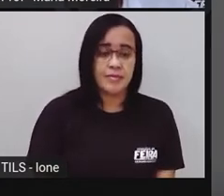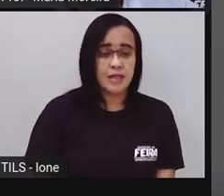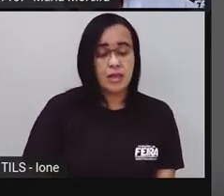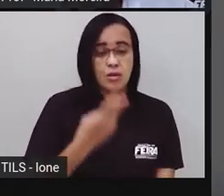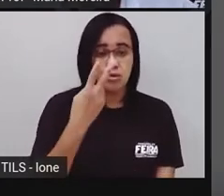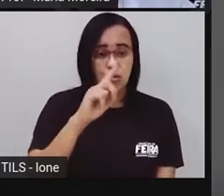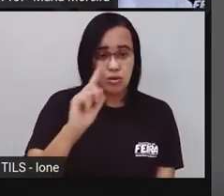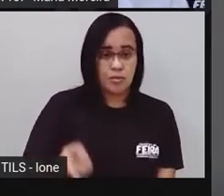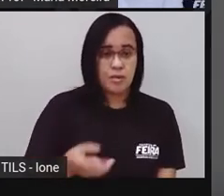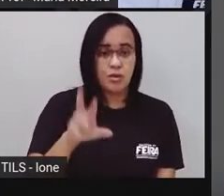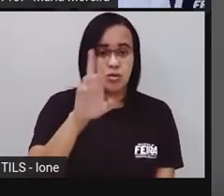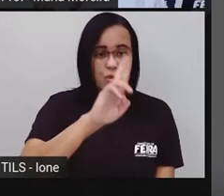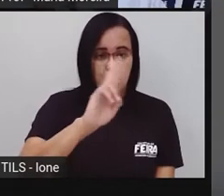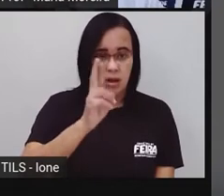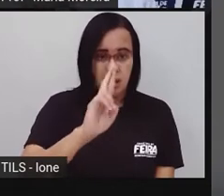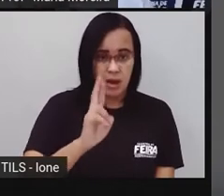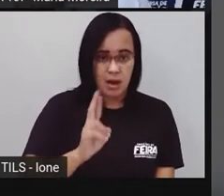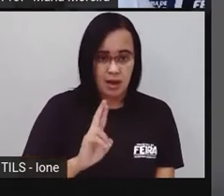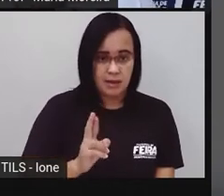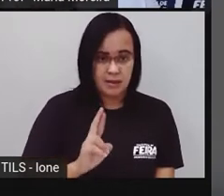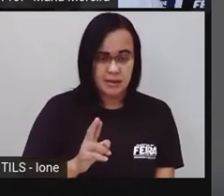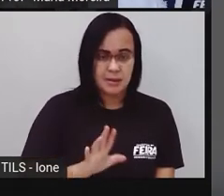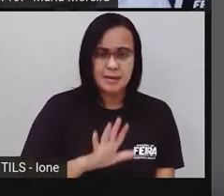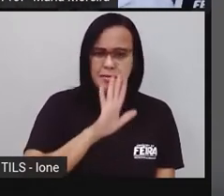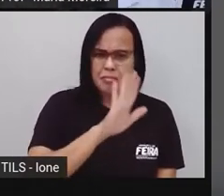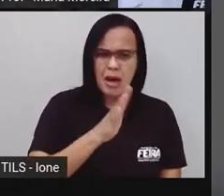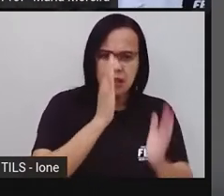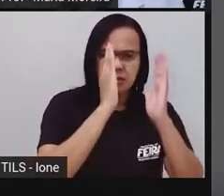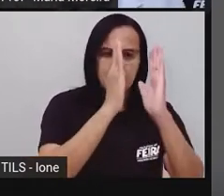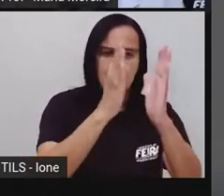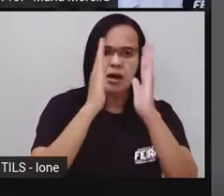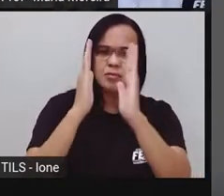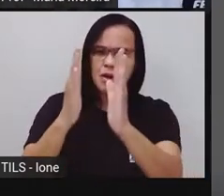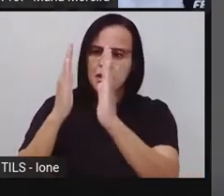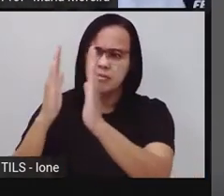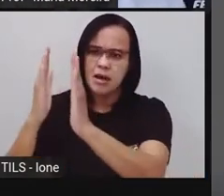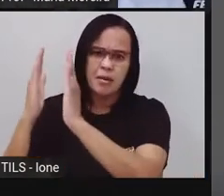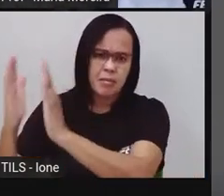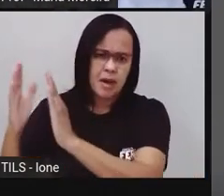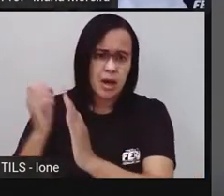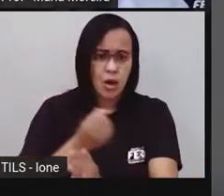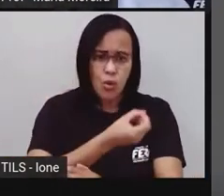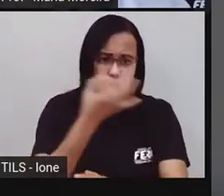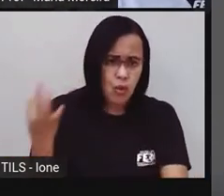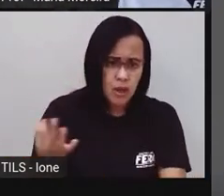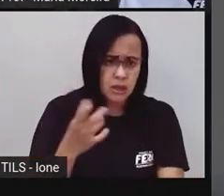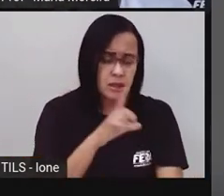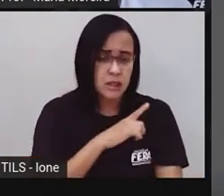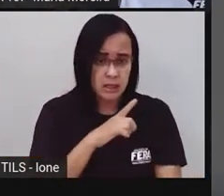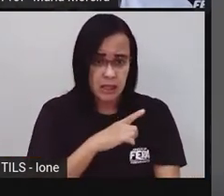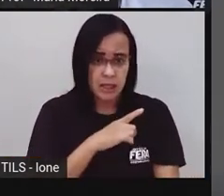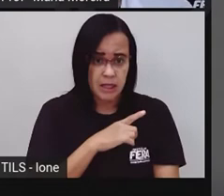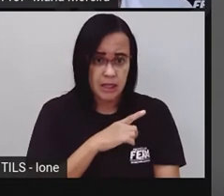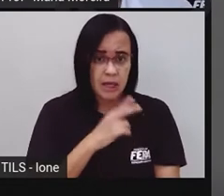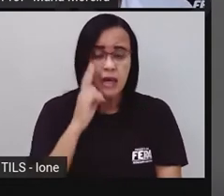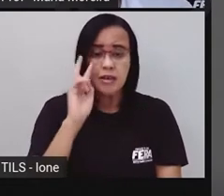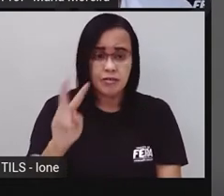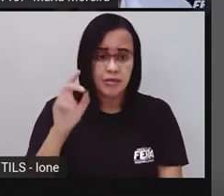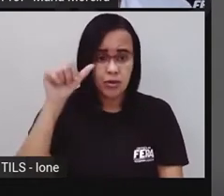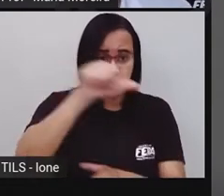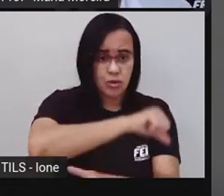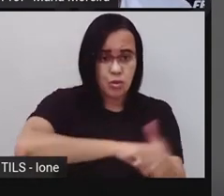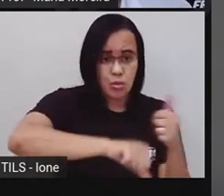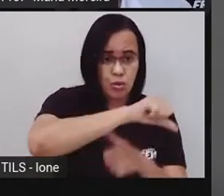bom esse número possui Quantas classes a gente viu lá que quando passa para a unidade de milhar ele